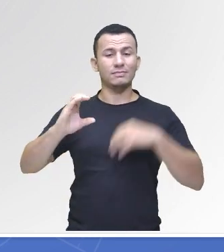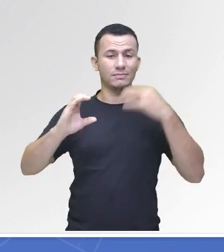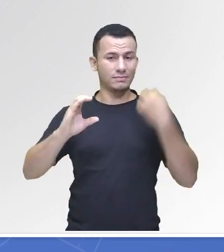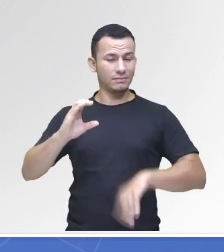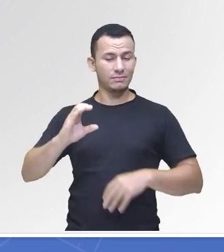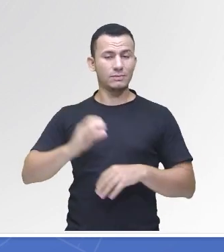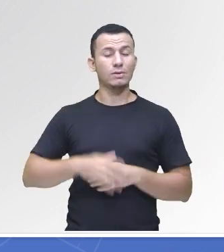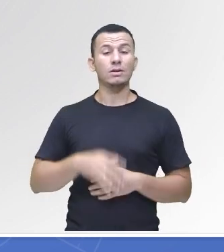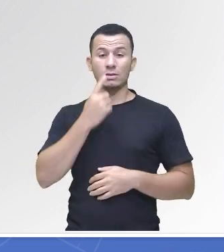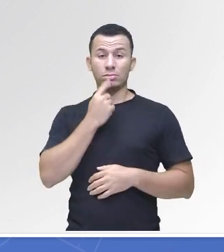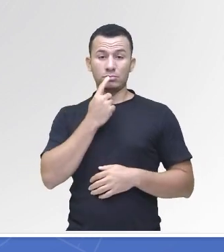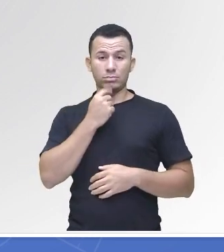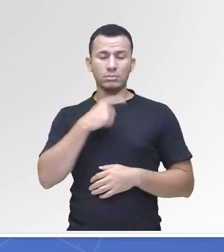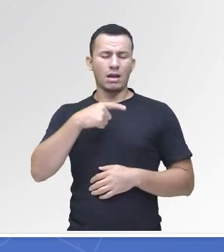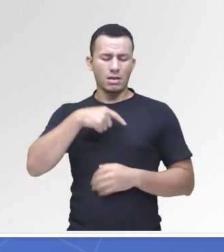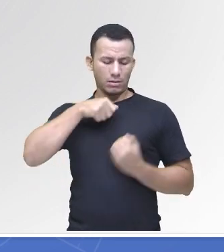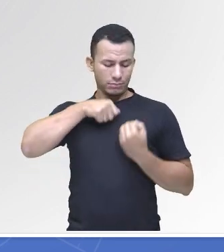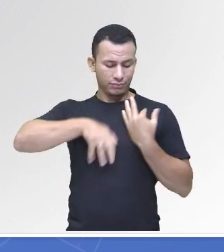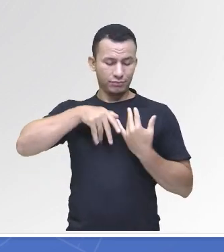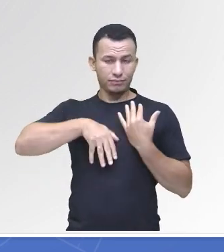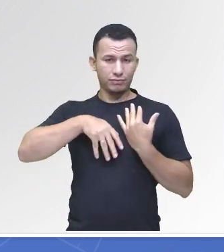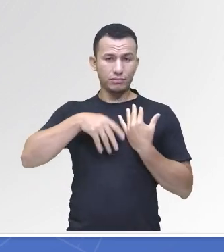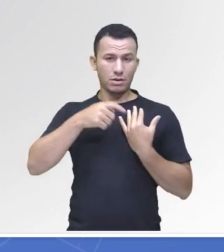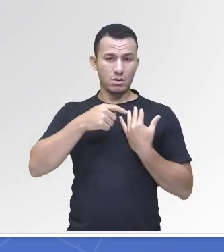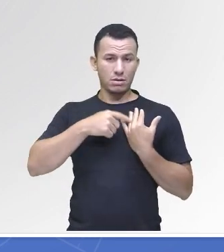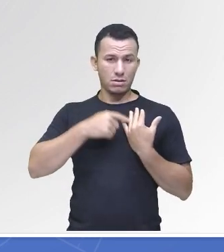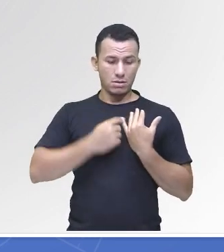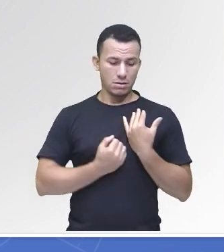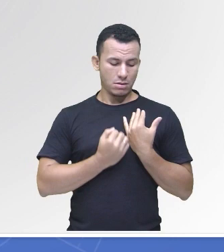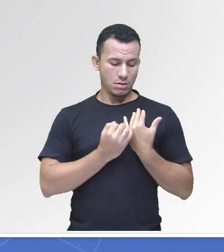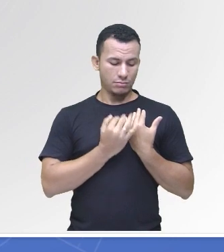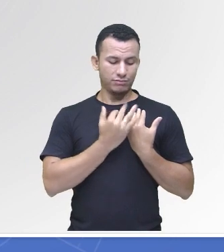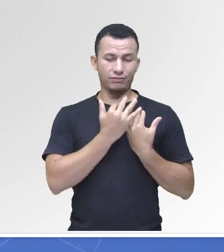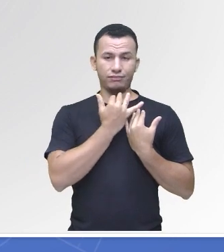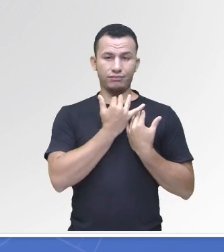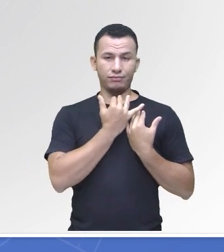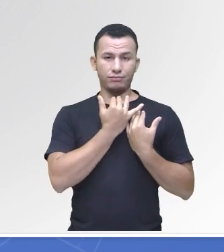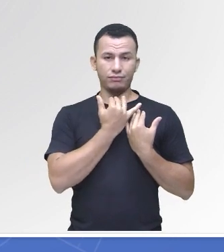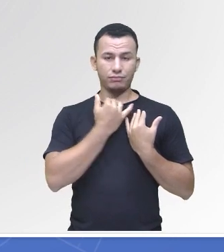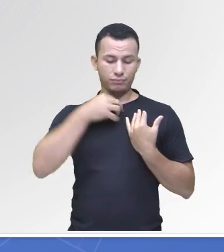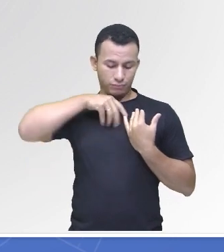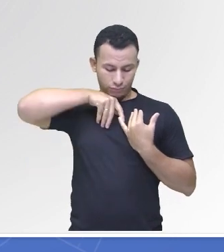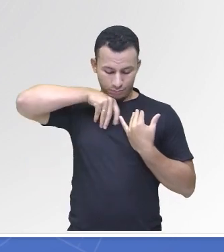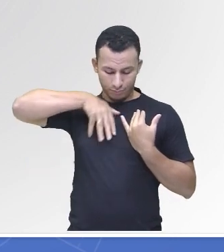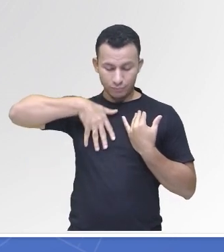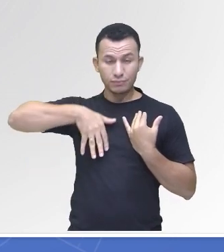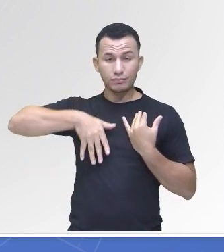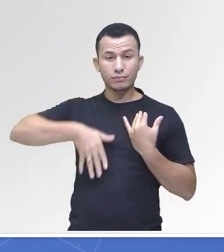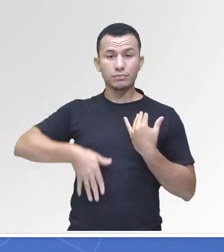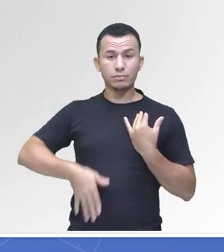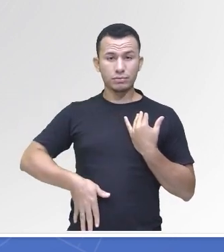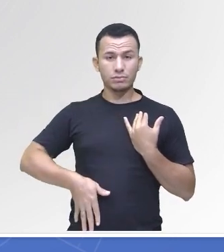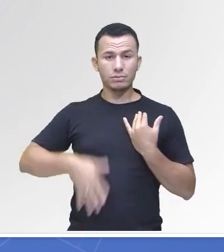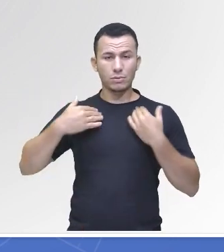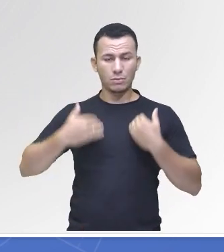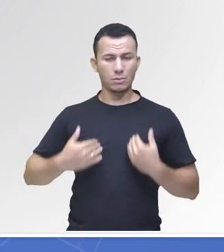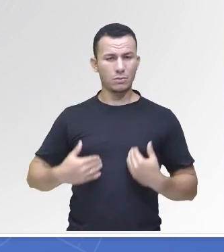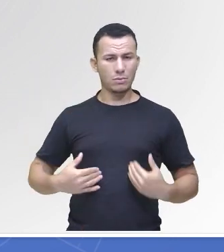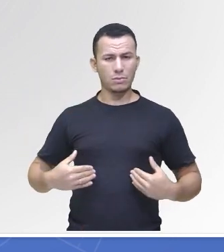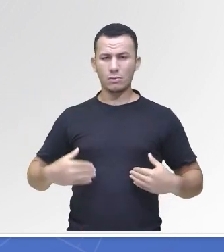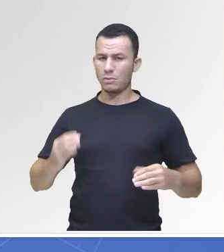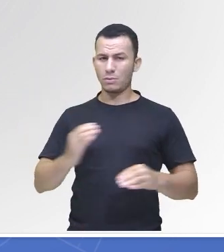né? O sangue ali rico em oxigênio, ele sai pela aorta e aí vai para todas as partes do corpo, tá